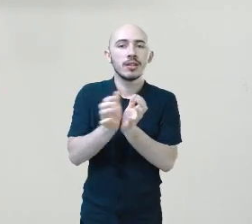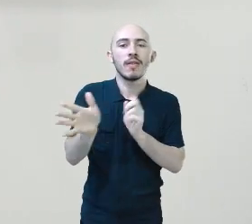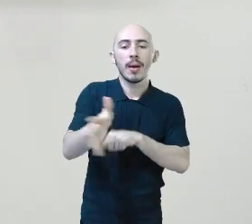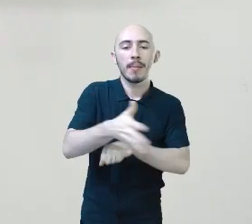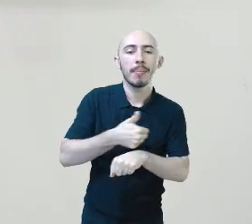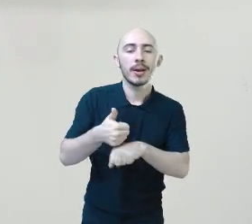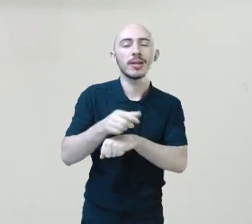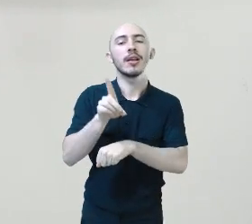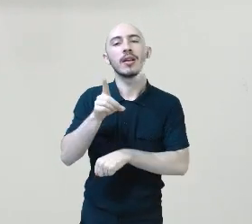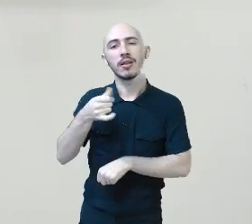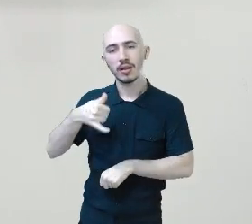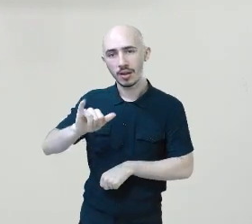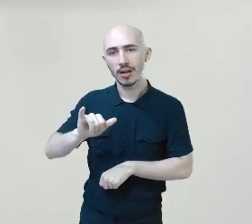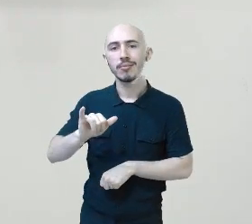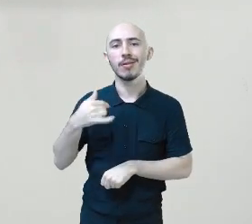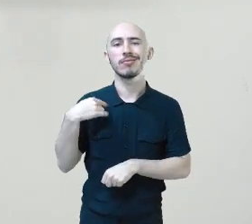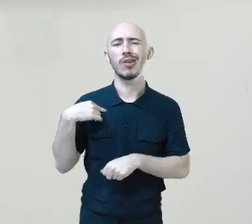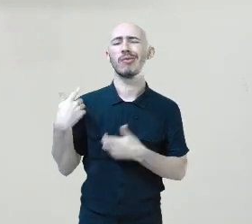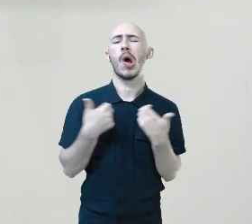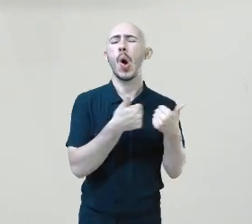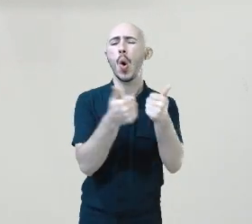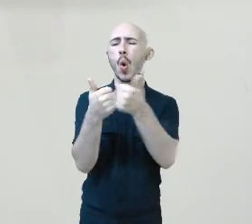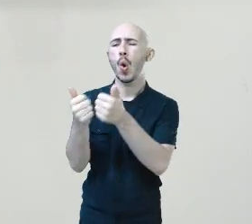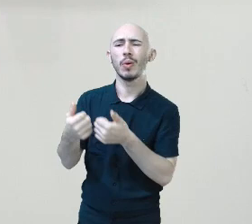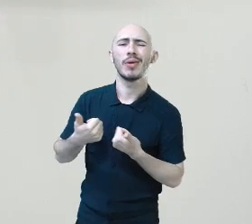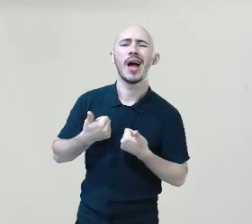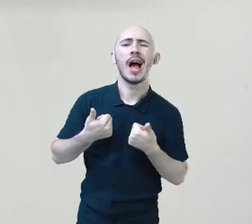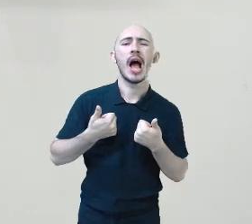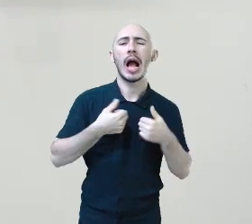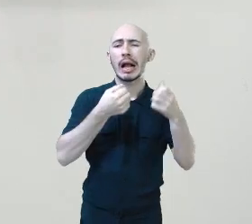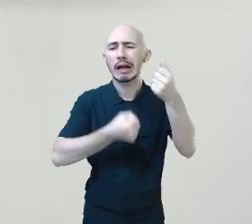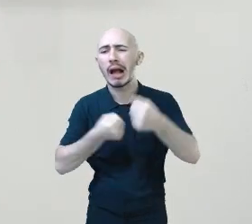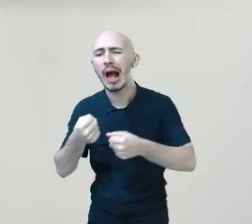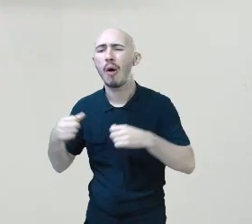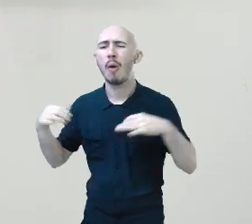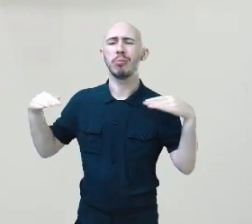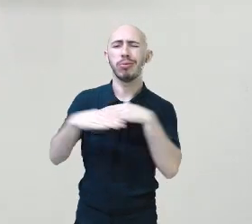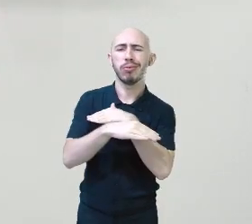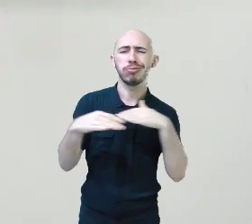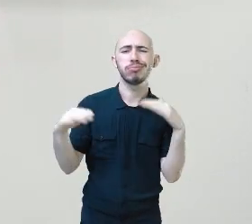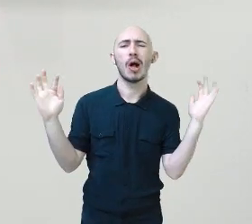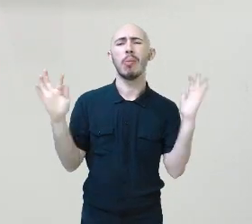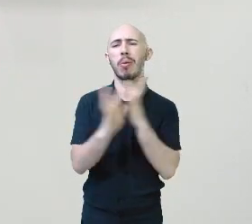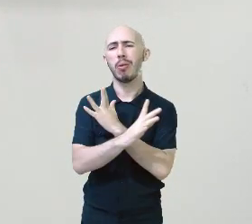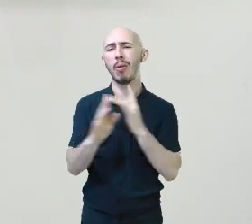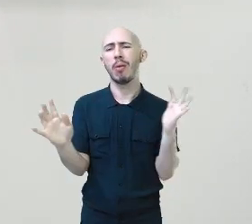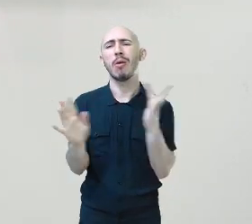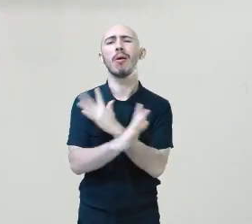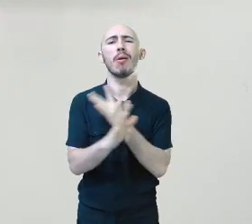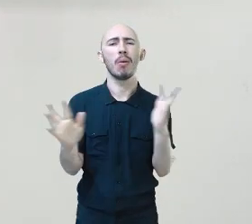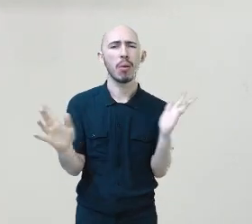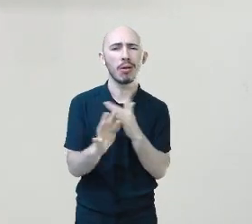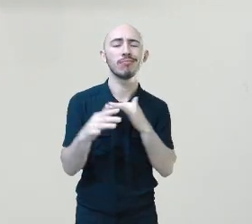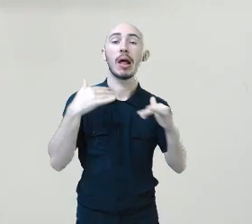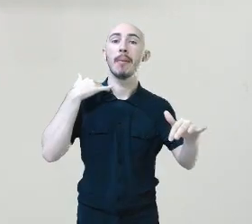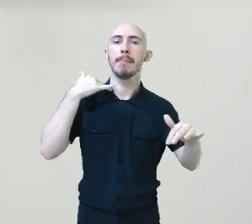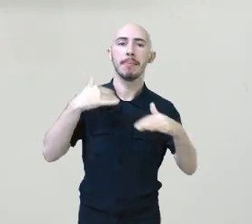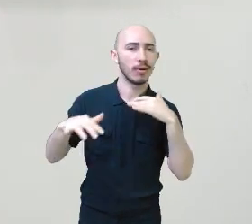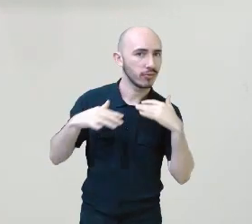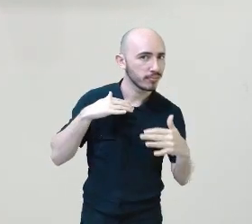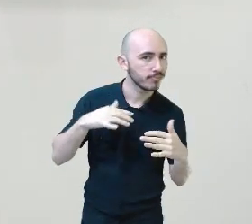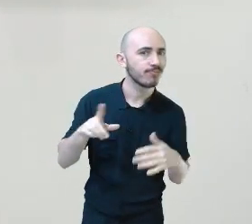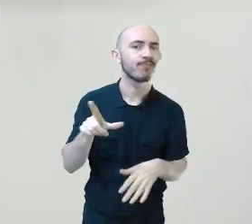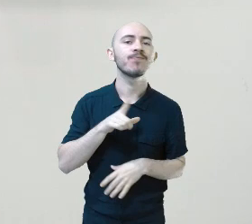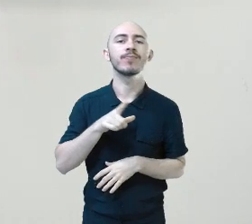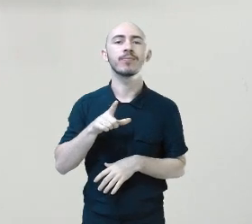gente começa a imaginar ônibus, carros, pessoas passando para um lado e para o outro, movimento. E